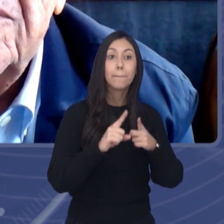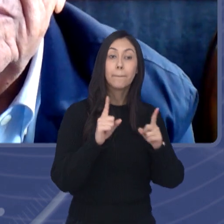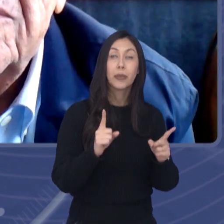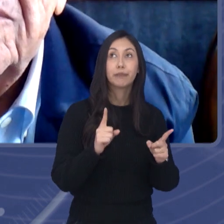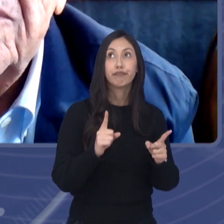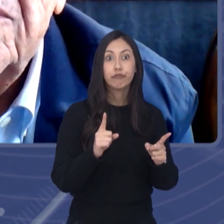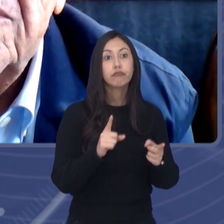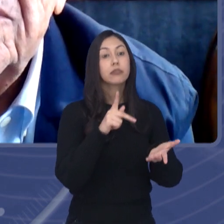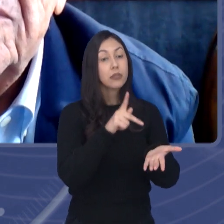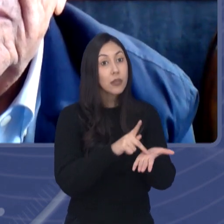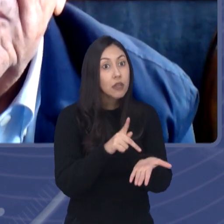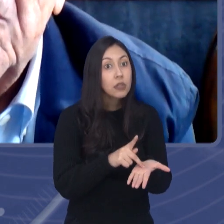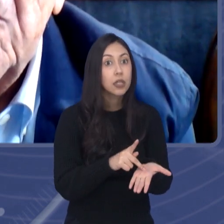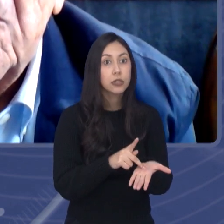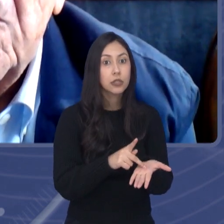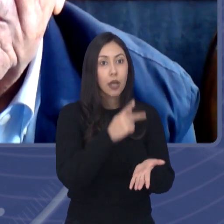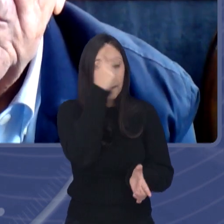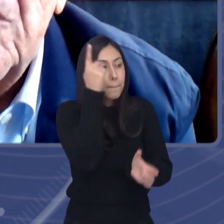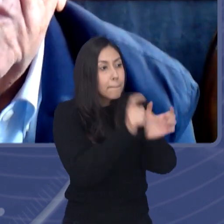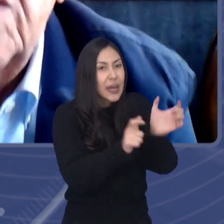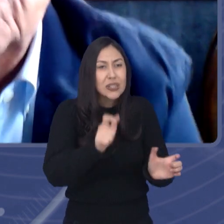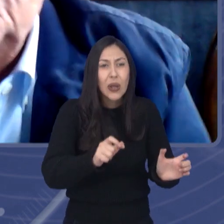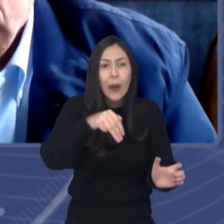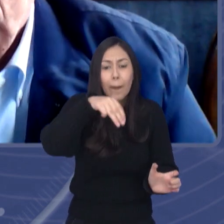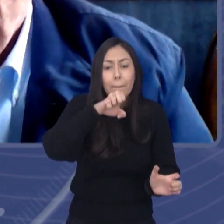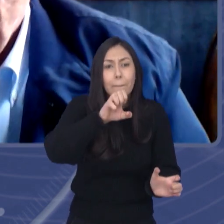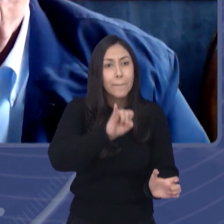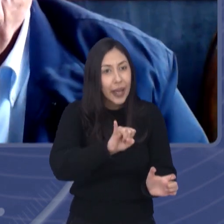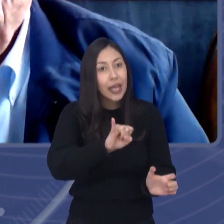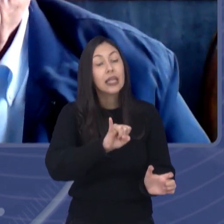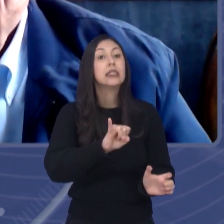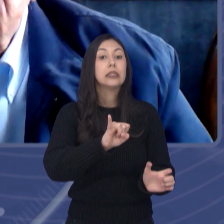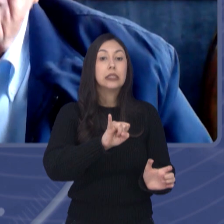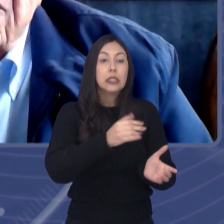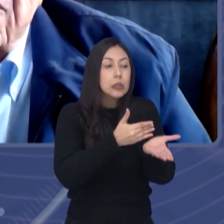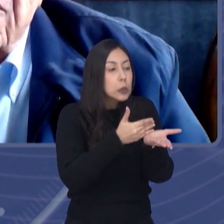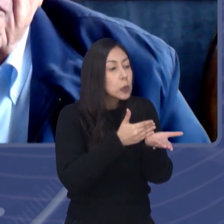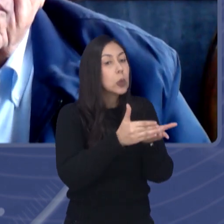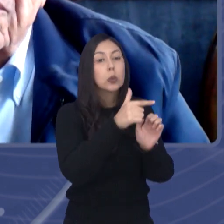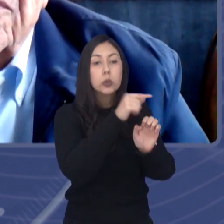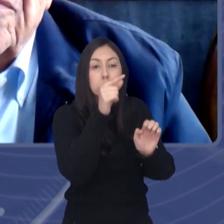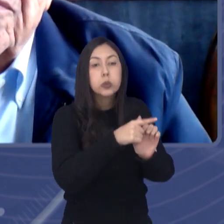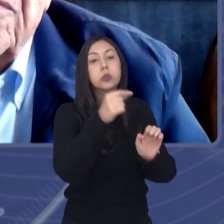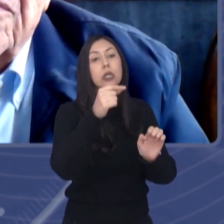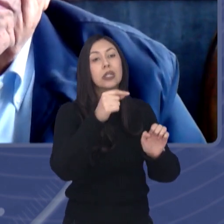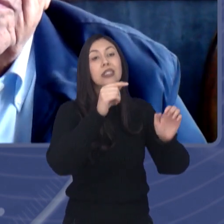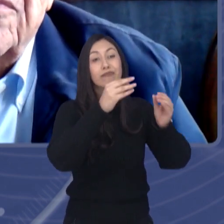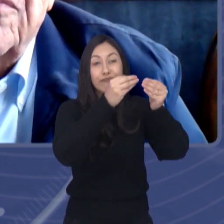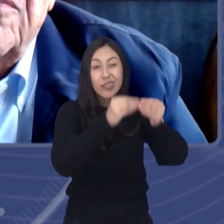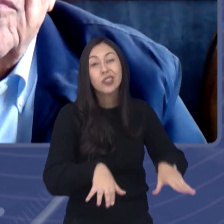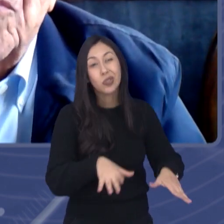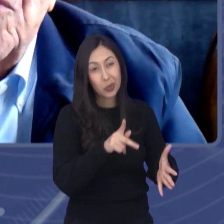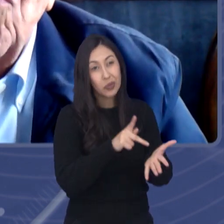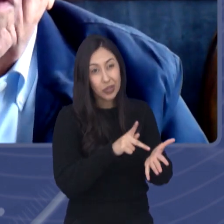fato o pessoal, né, micro, pequenos empreendedores, o pessoal que está ali começando, de fato, que foi mais afetado,